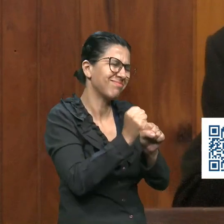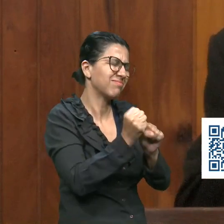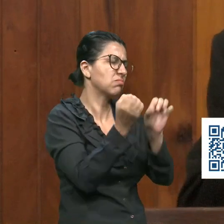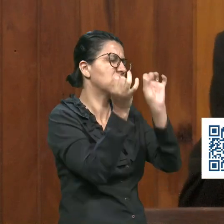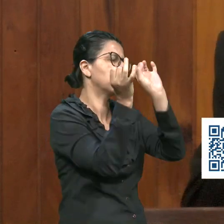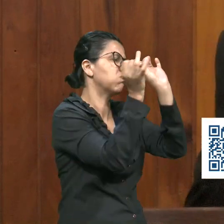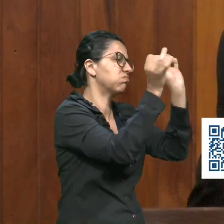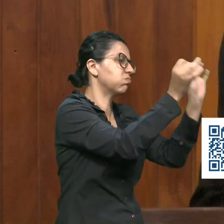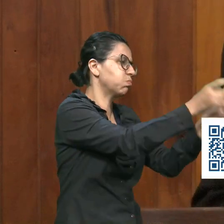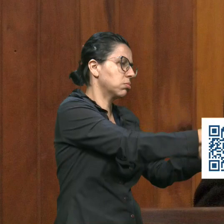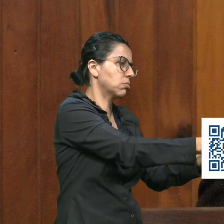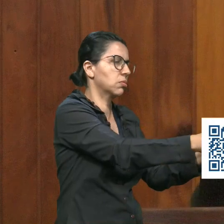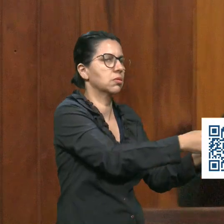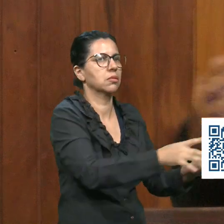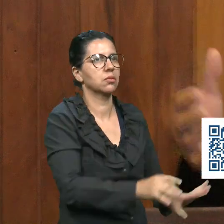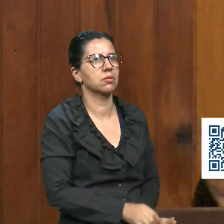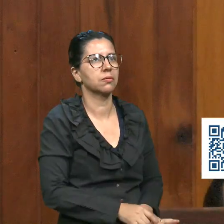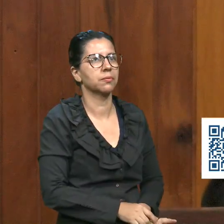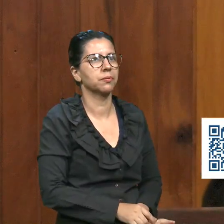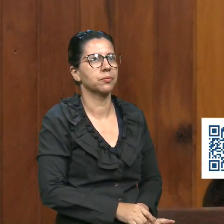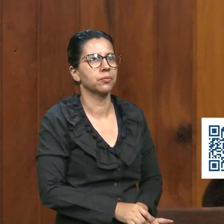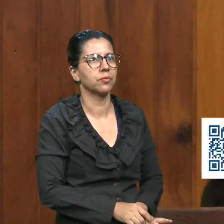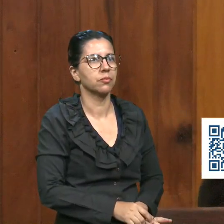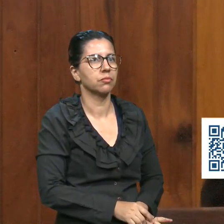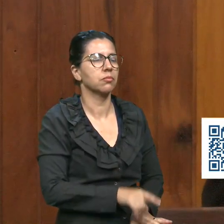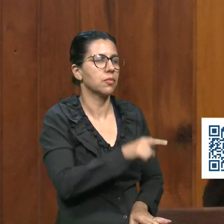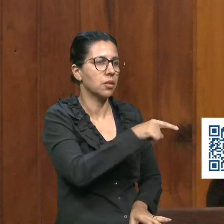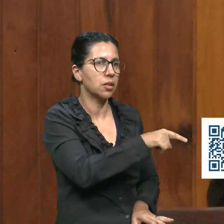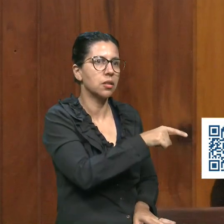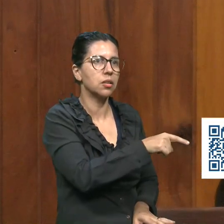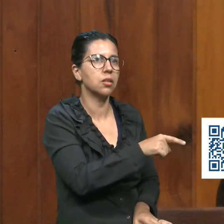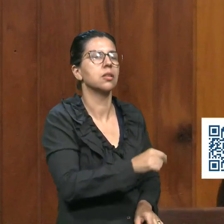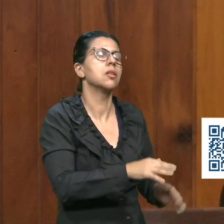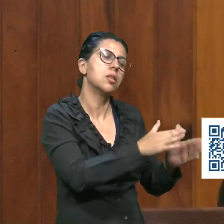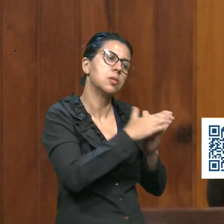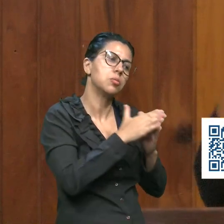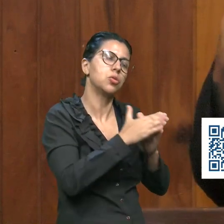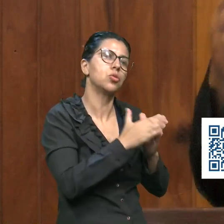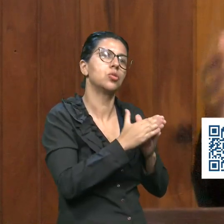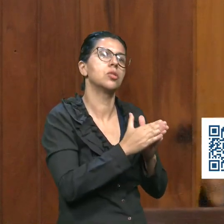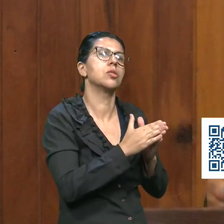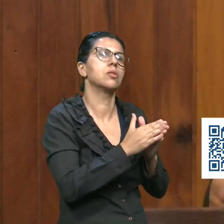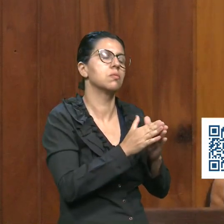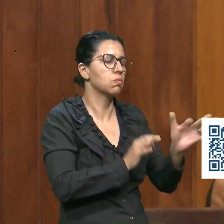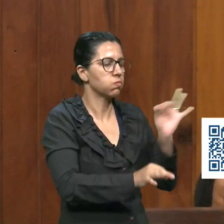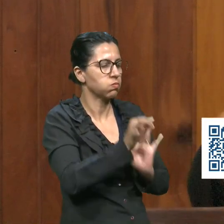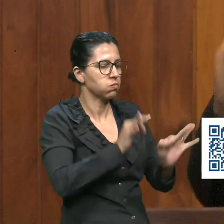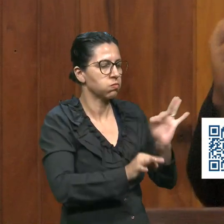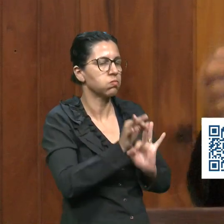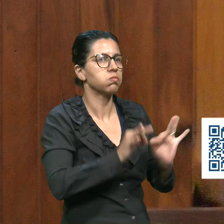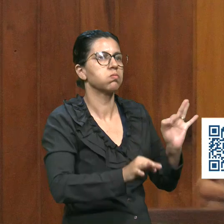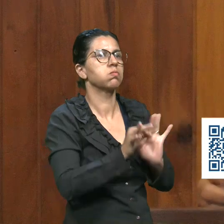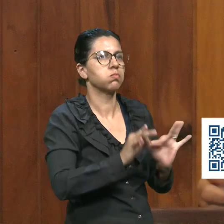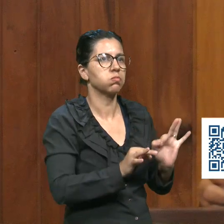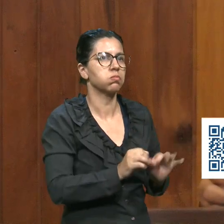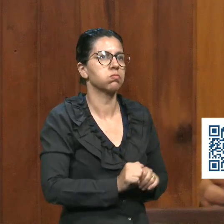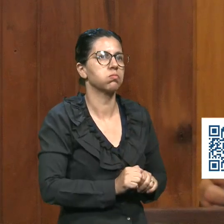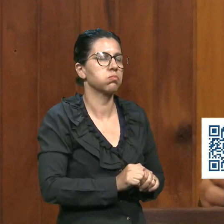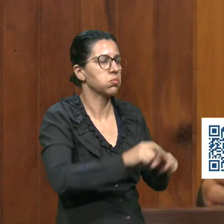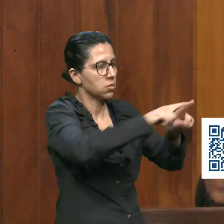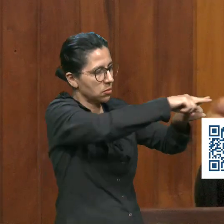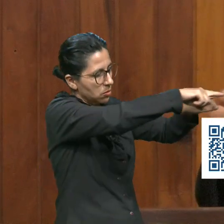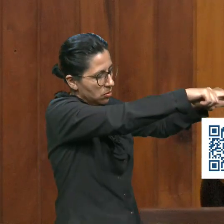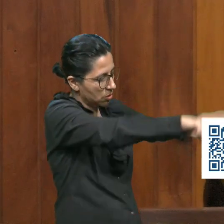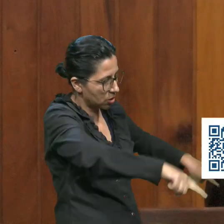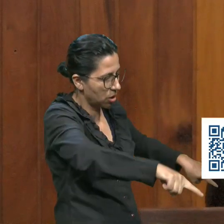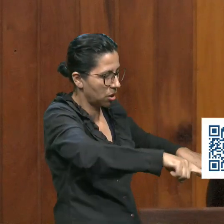E que me diz a respeito que é a entrada da Zona Sul ali. Então, venho pedir que seja feita uma remodelação, uma adequação desse campo,